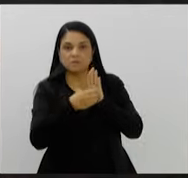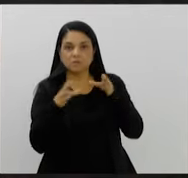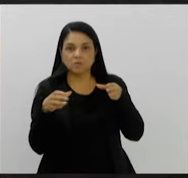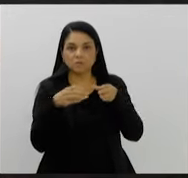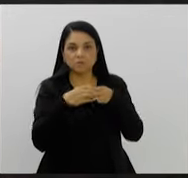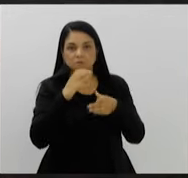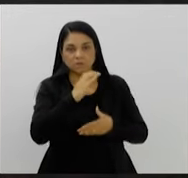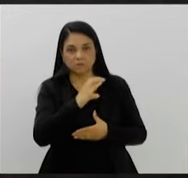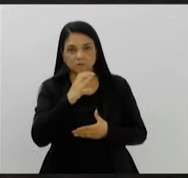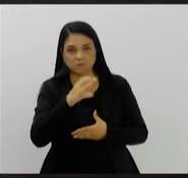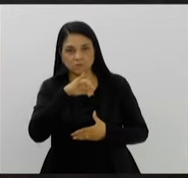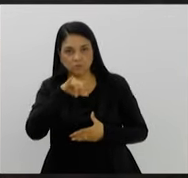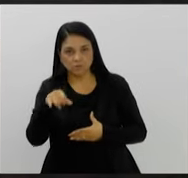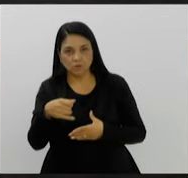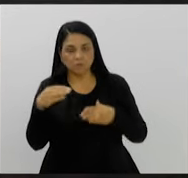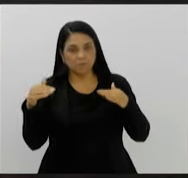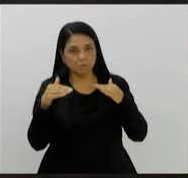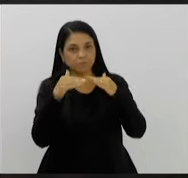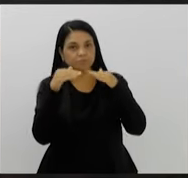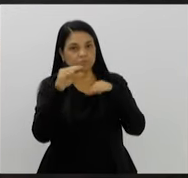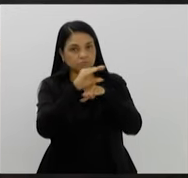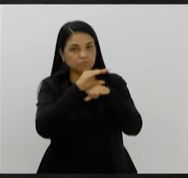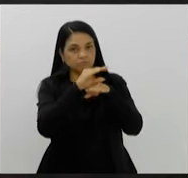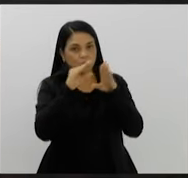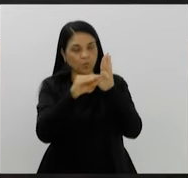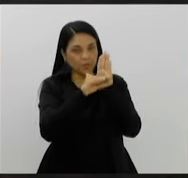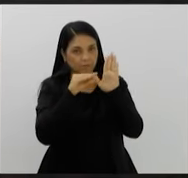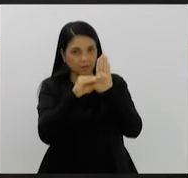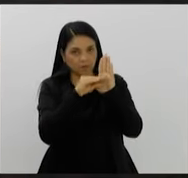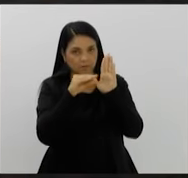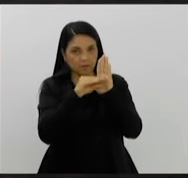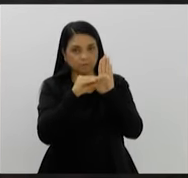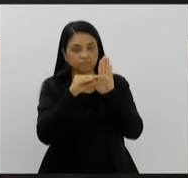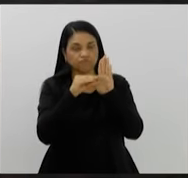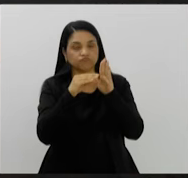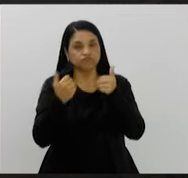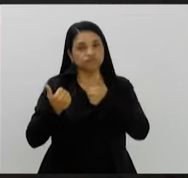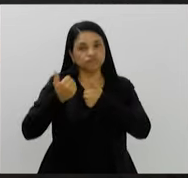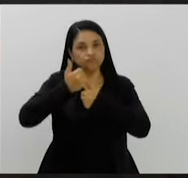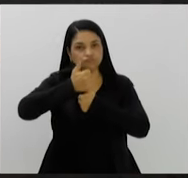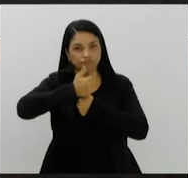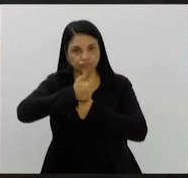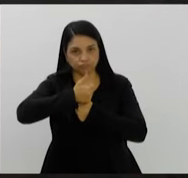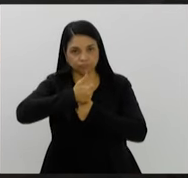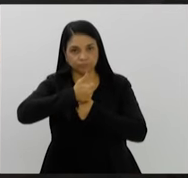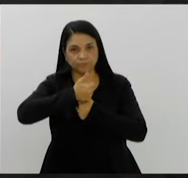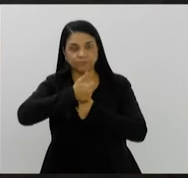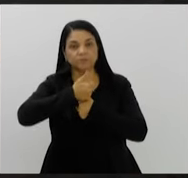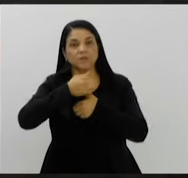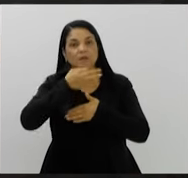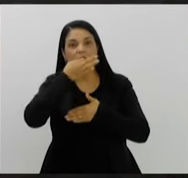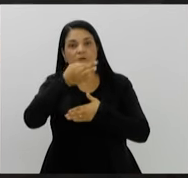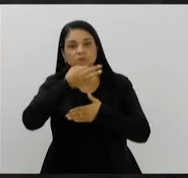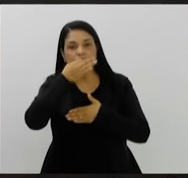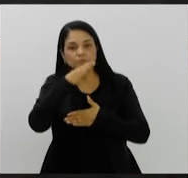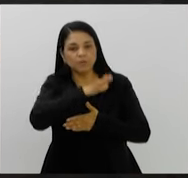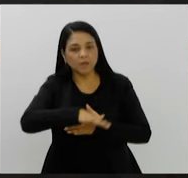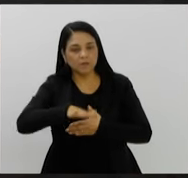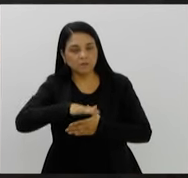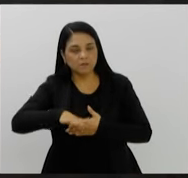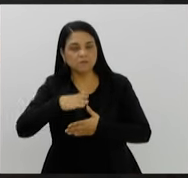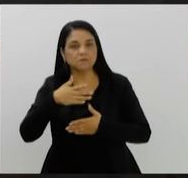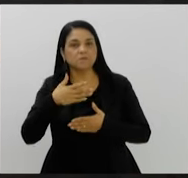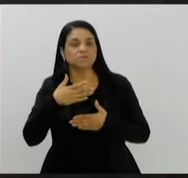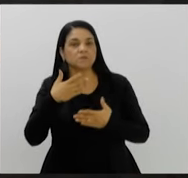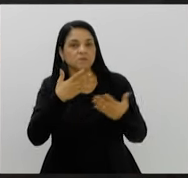constituição e justiça pela constitucionalidade com emendas concluindo por substitutivo de assuntos da criança do Adolescente do